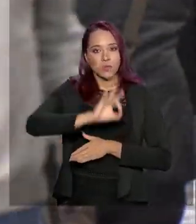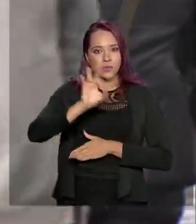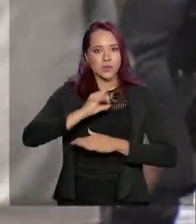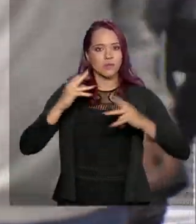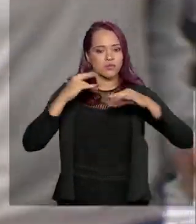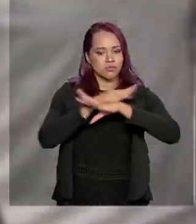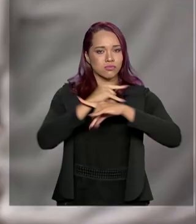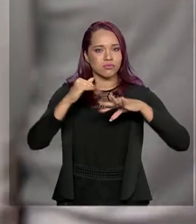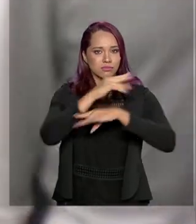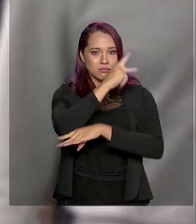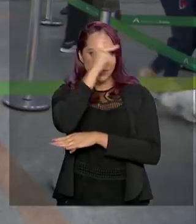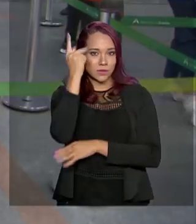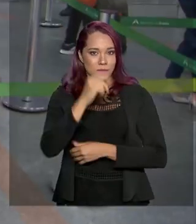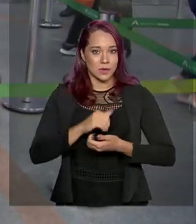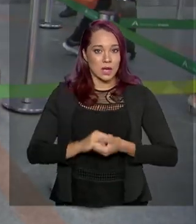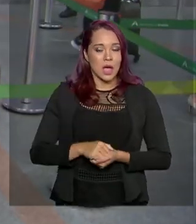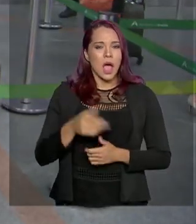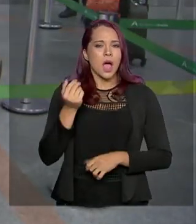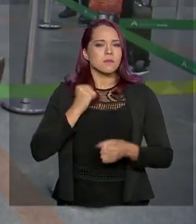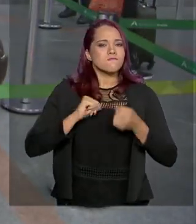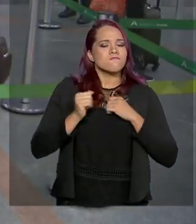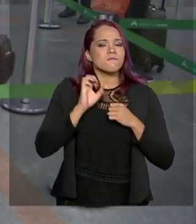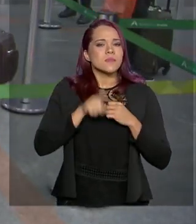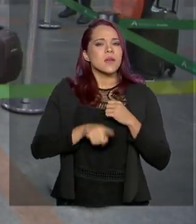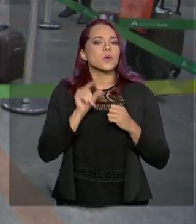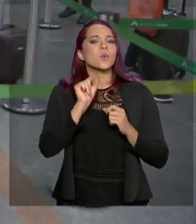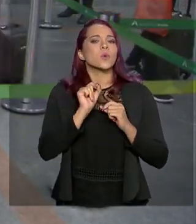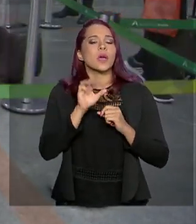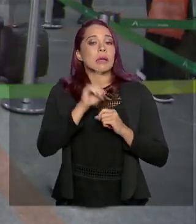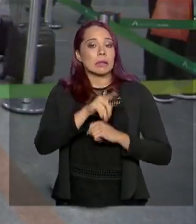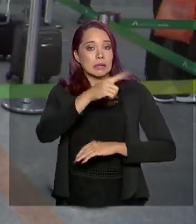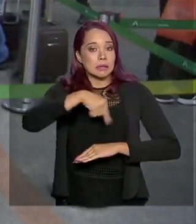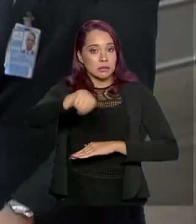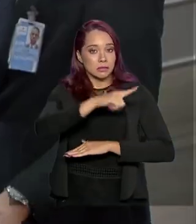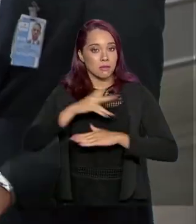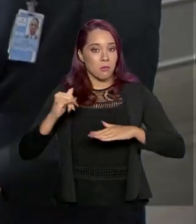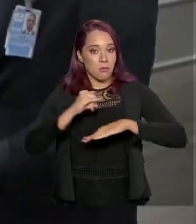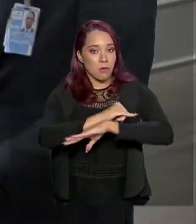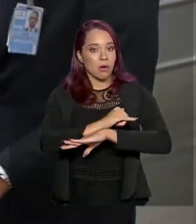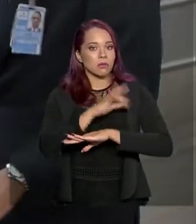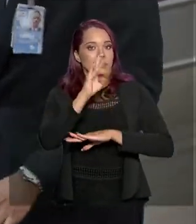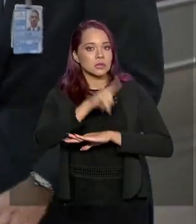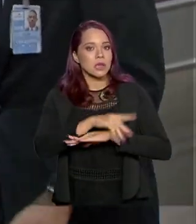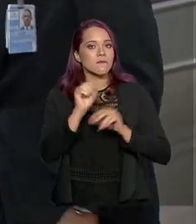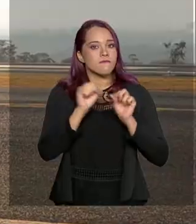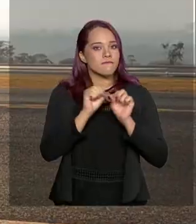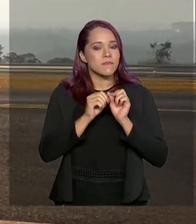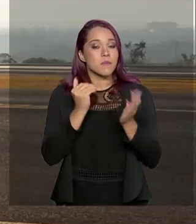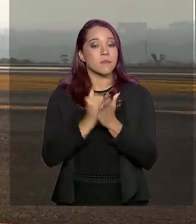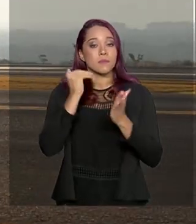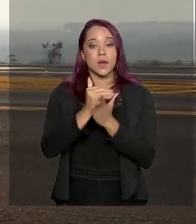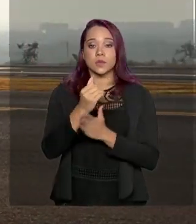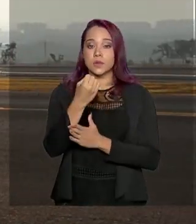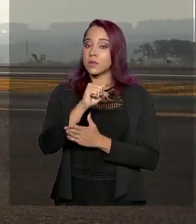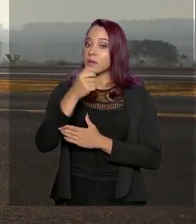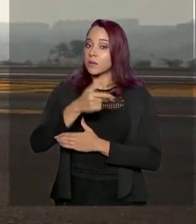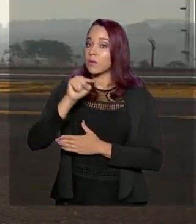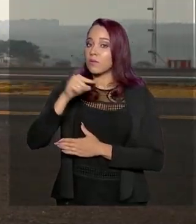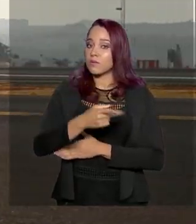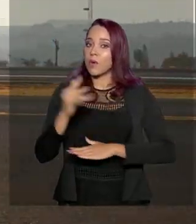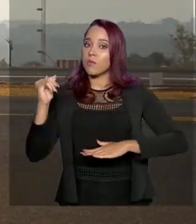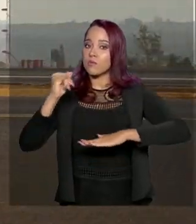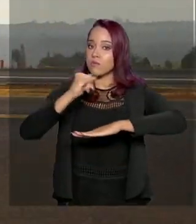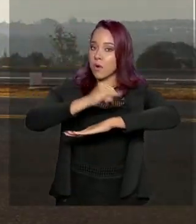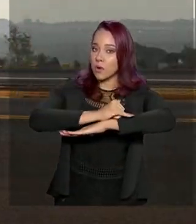total de passageiros. A expectativa é de que nesses aeroportos sejam registrados mais de 82 mil pousos e